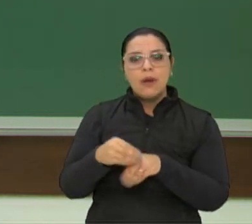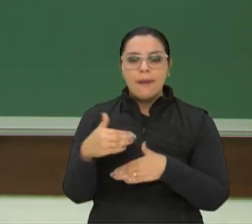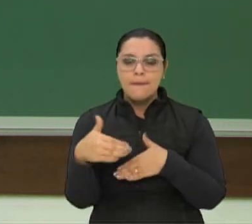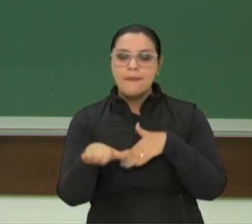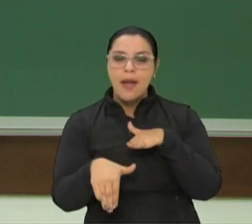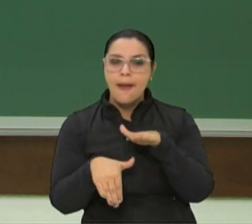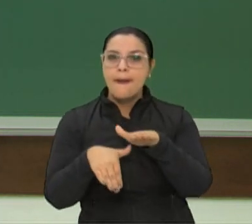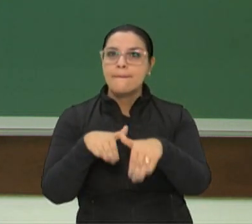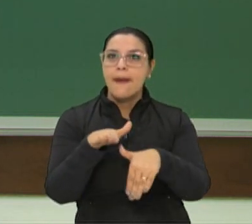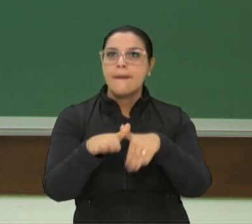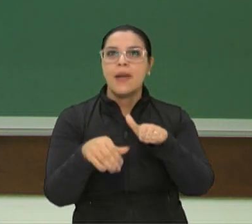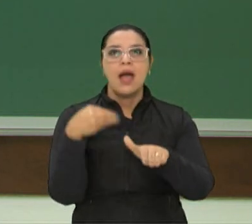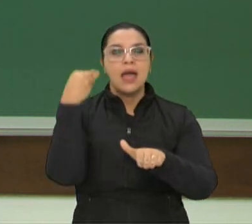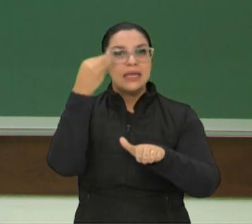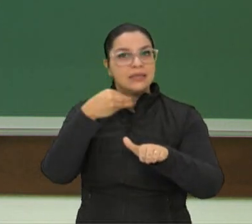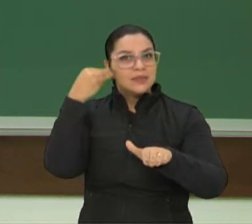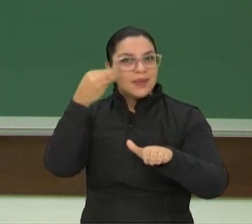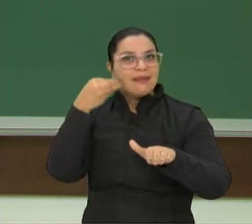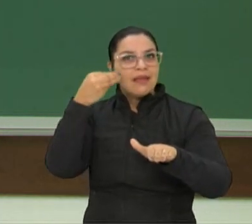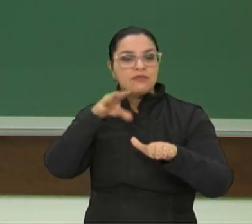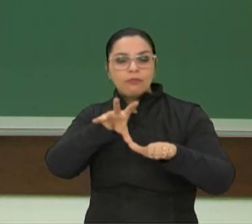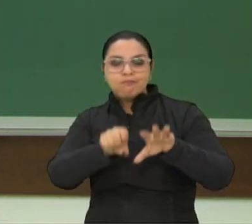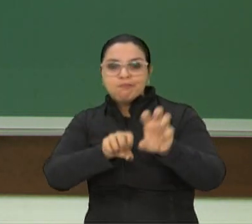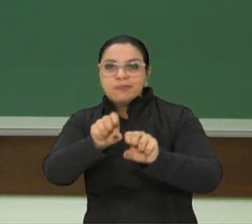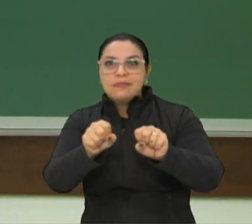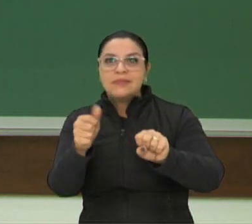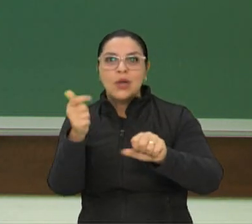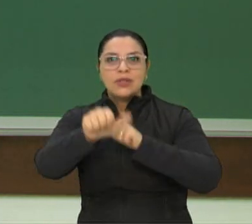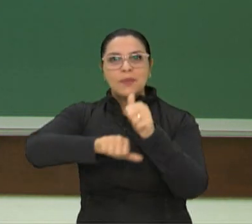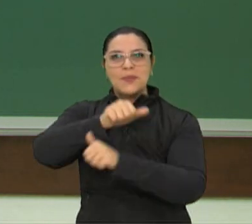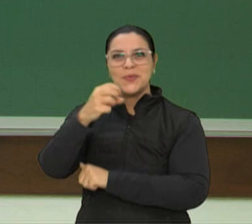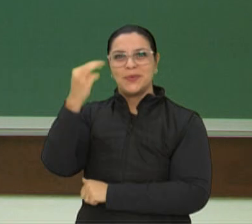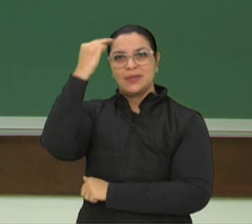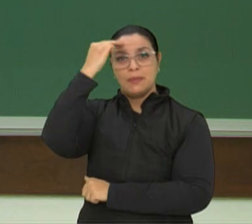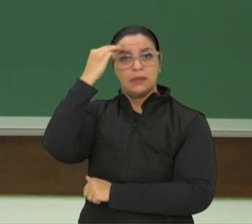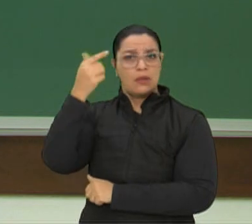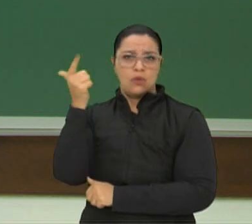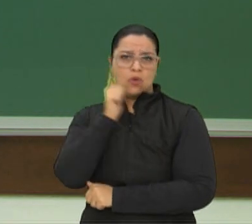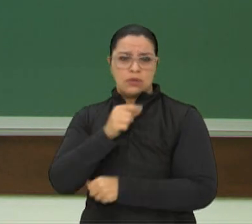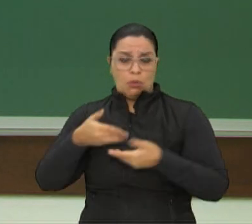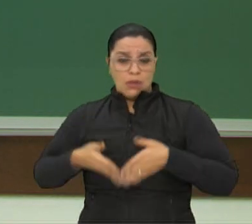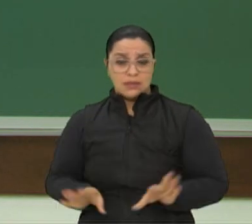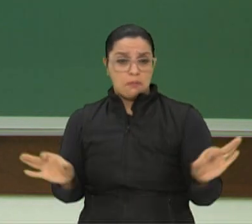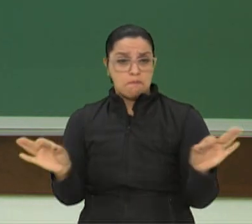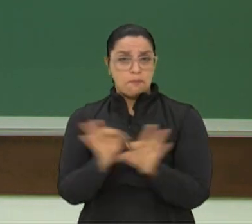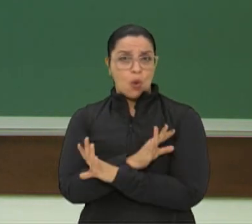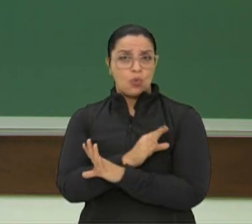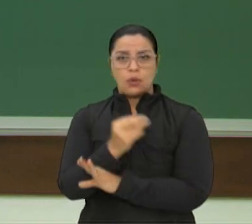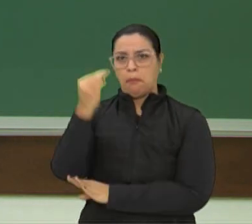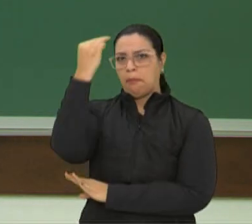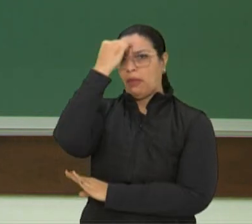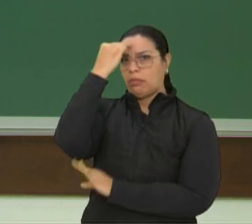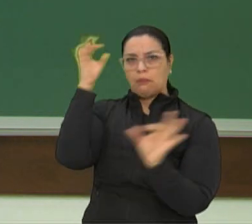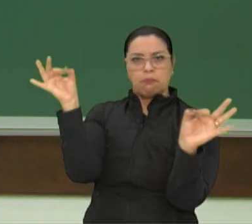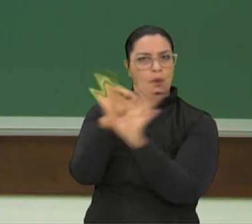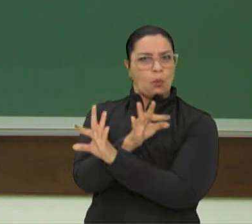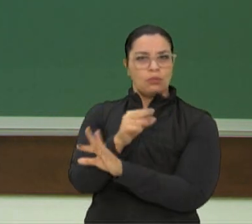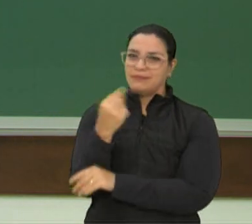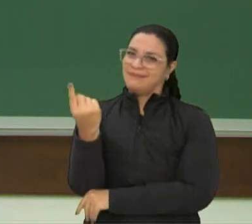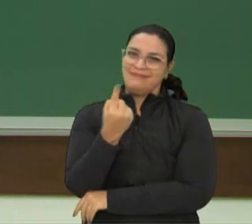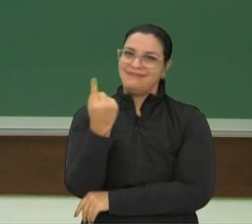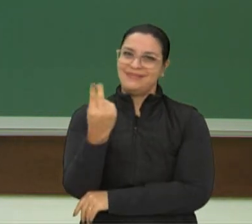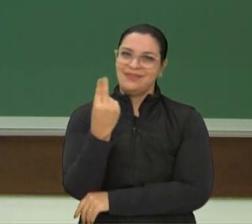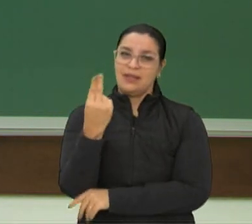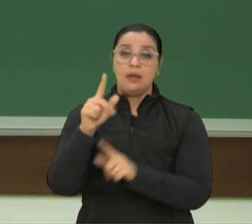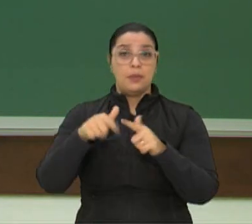tem como você já nascer com conhecimento se você, né, antes de nascer, não teve nenhuma experiência.